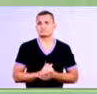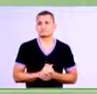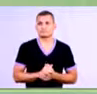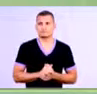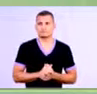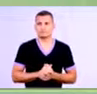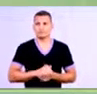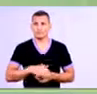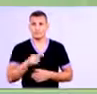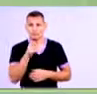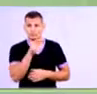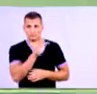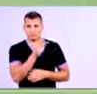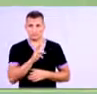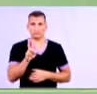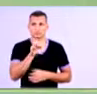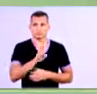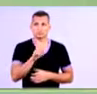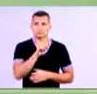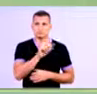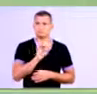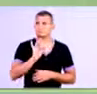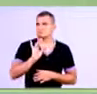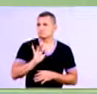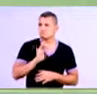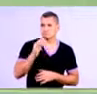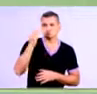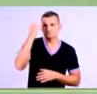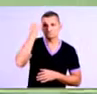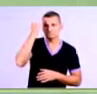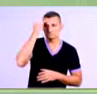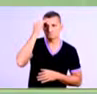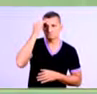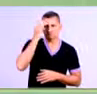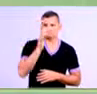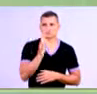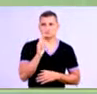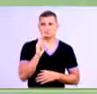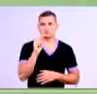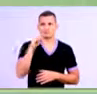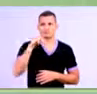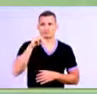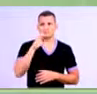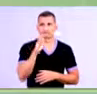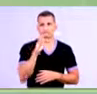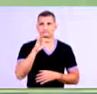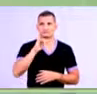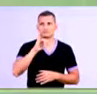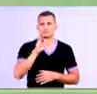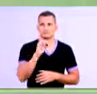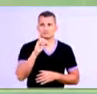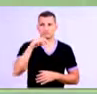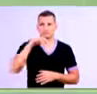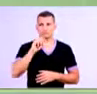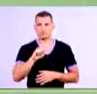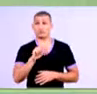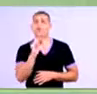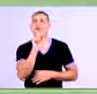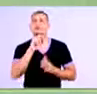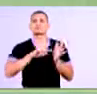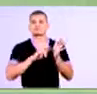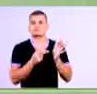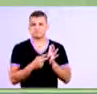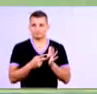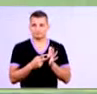Enquanto usuário, ele precisa apenas de um modelo mental funcional. O que isso quer dizer?